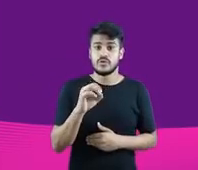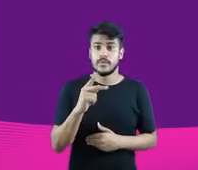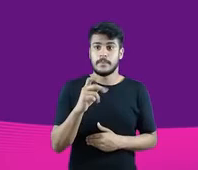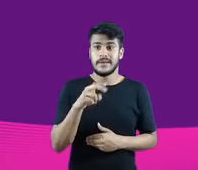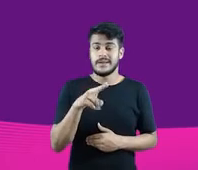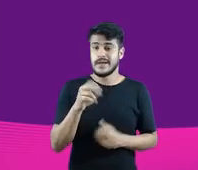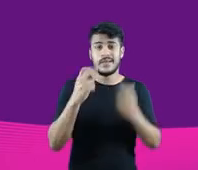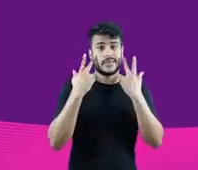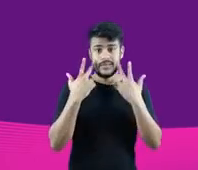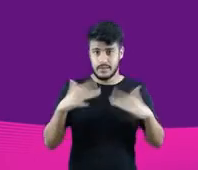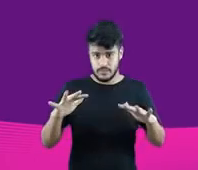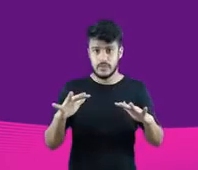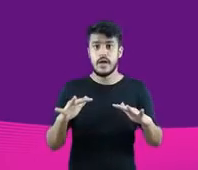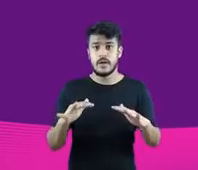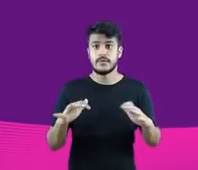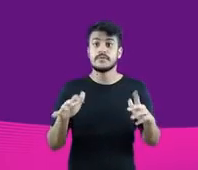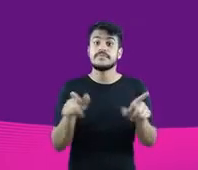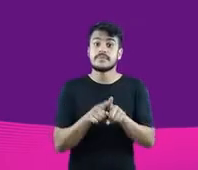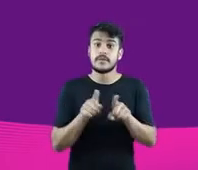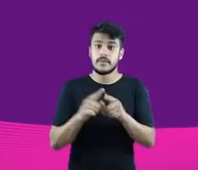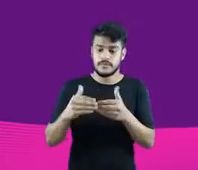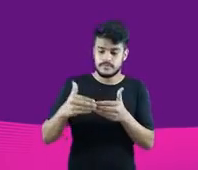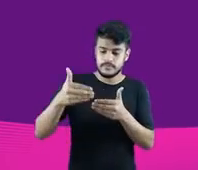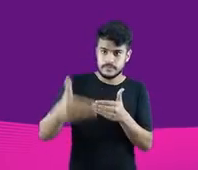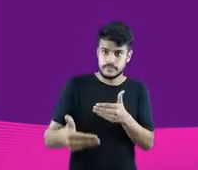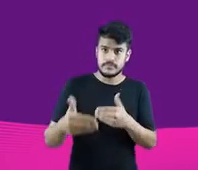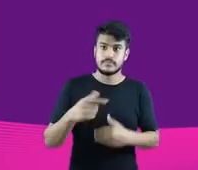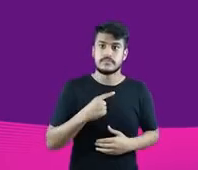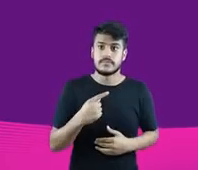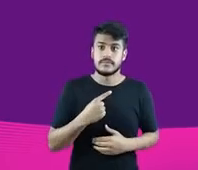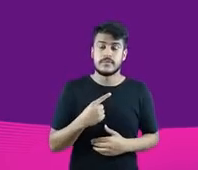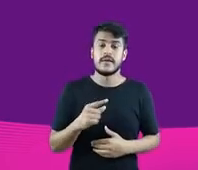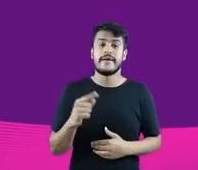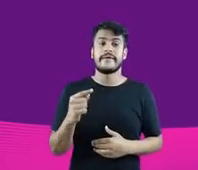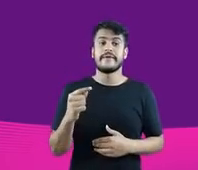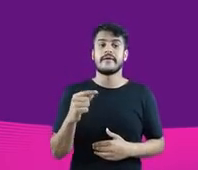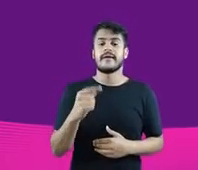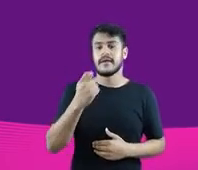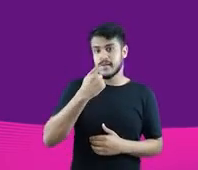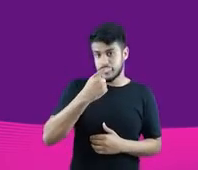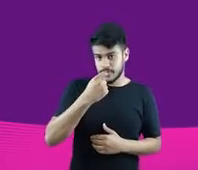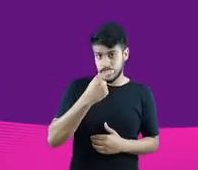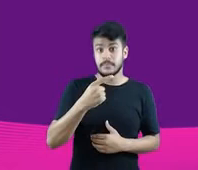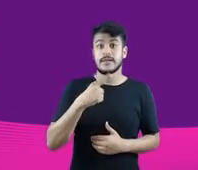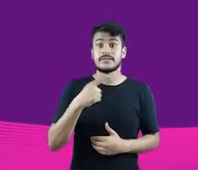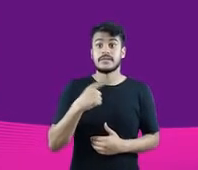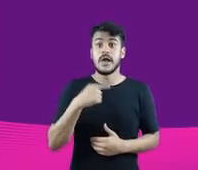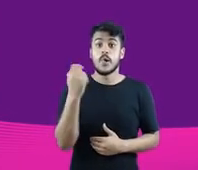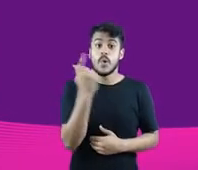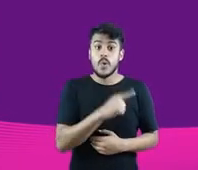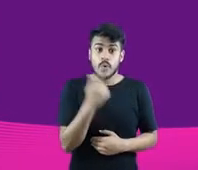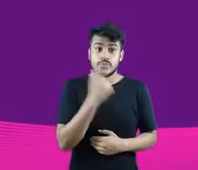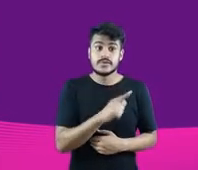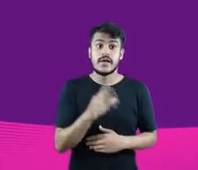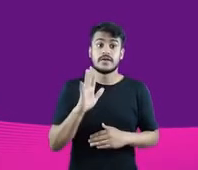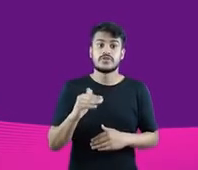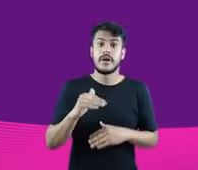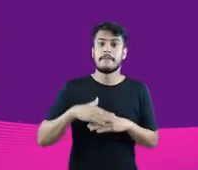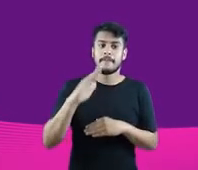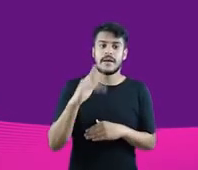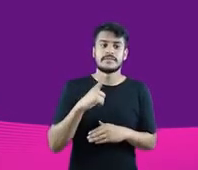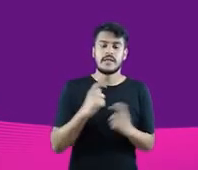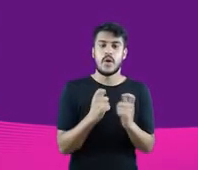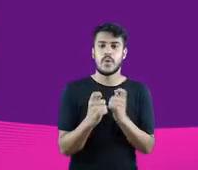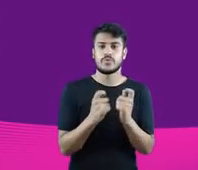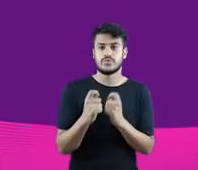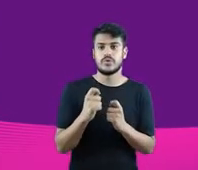quando, depois de hormonioterapia e quimioterapia, se torna muito mais exuberante essa perda óssea, tá? O